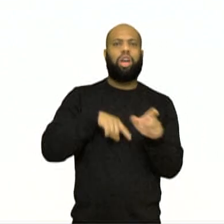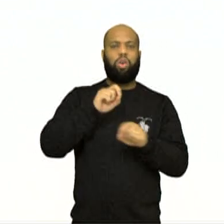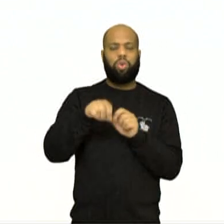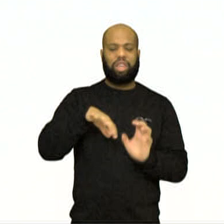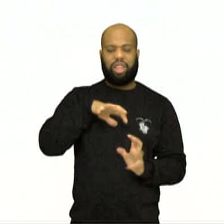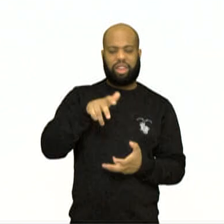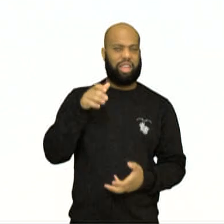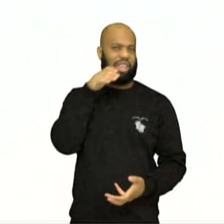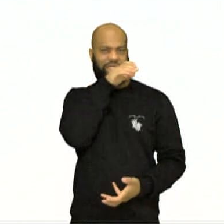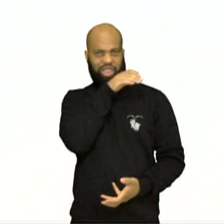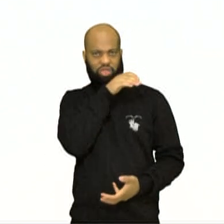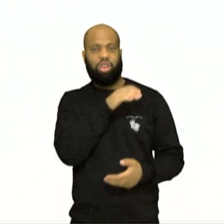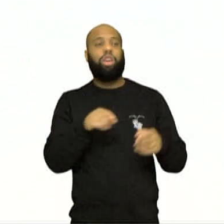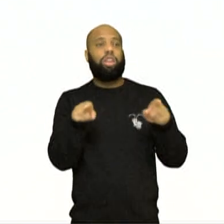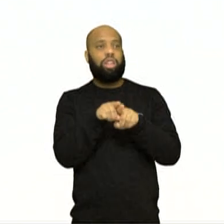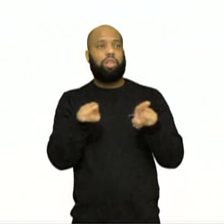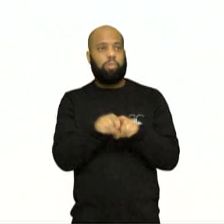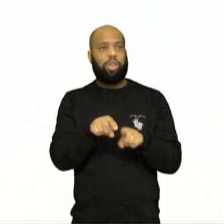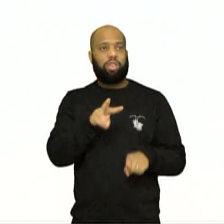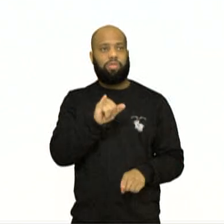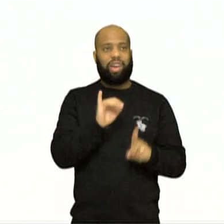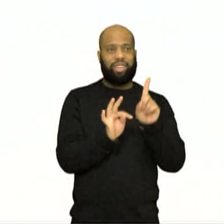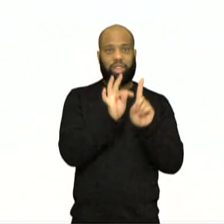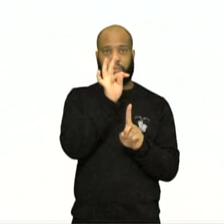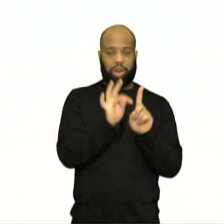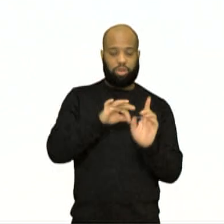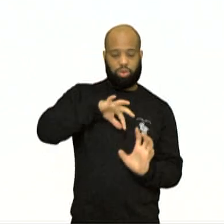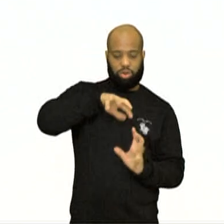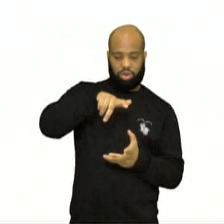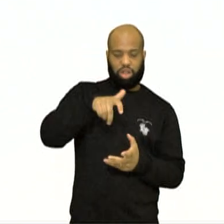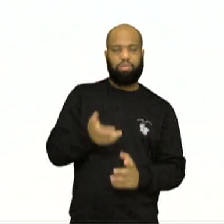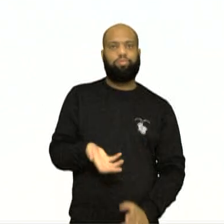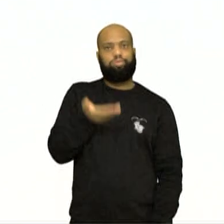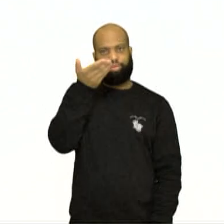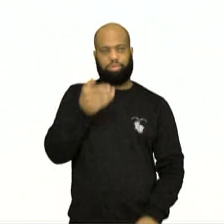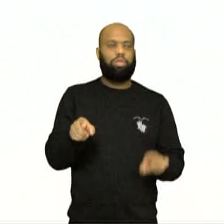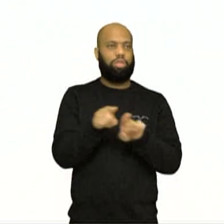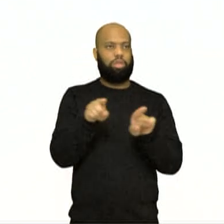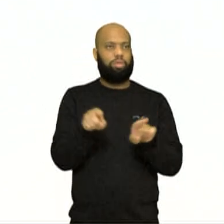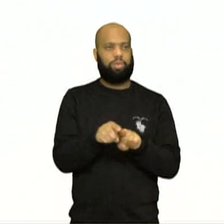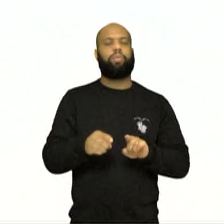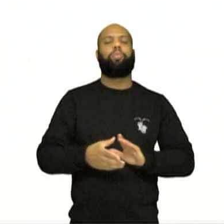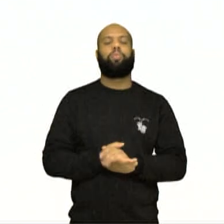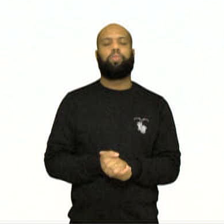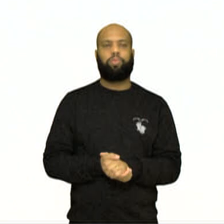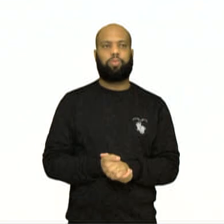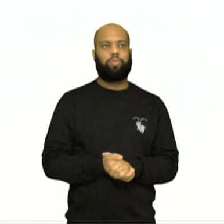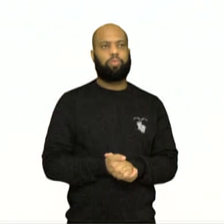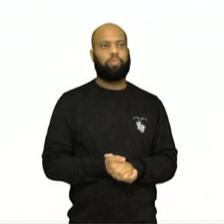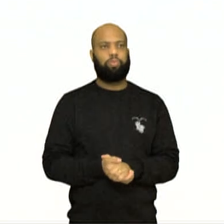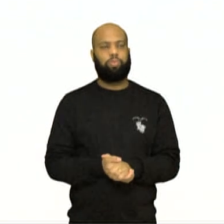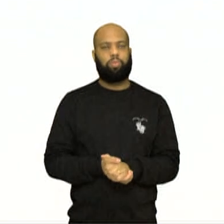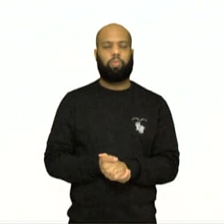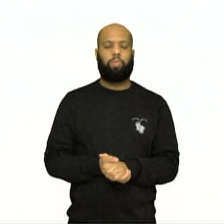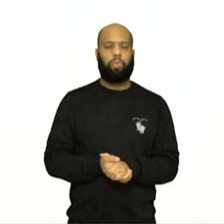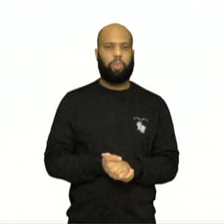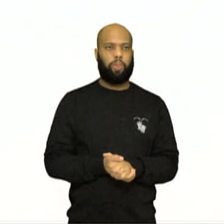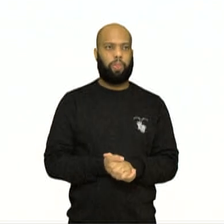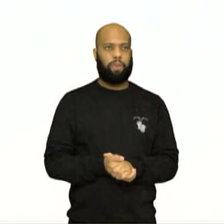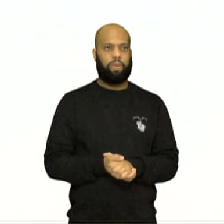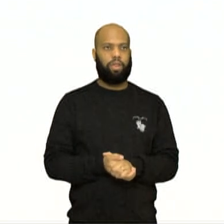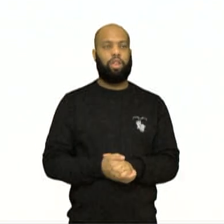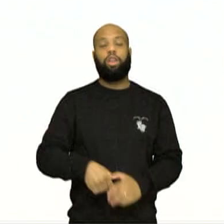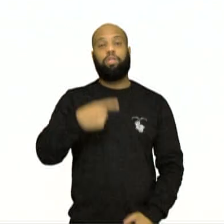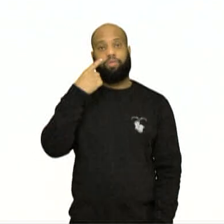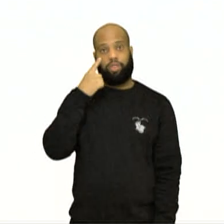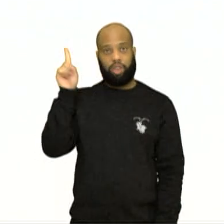estufa e, consequentemente, do aumento da temperatura do nosso planeta, que é o aumento, então, da temperatura global. Ali a